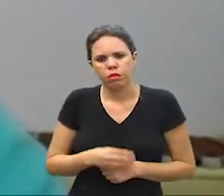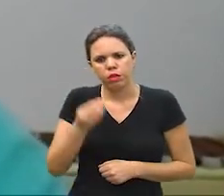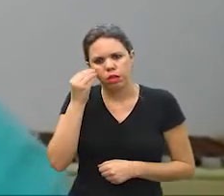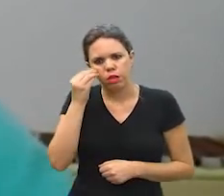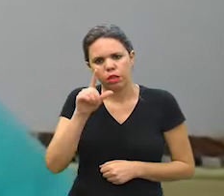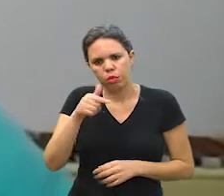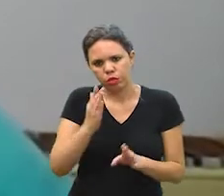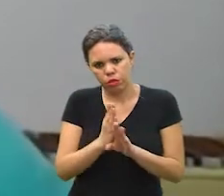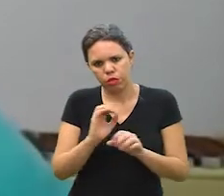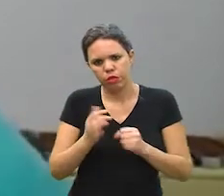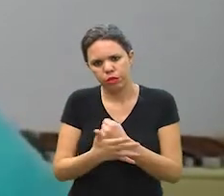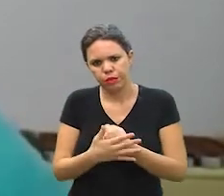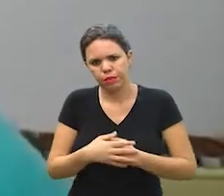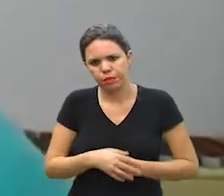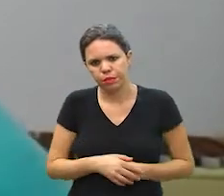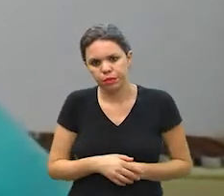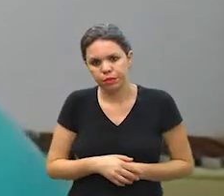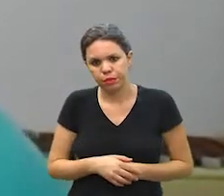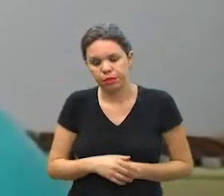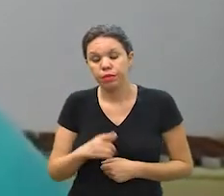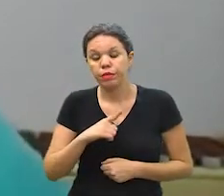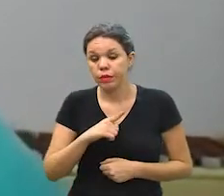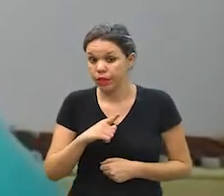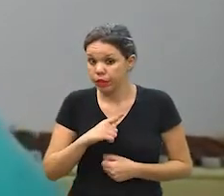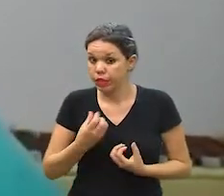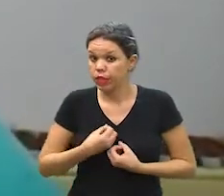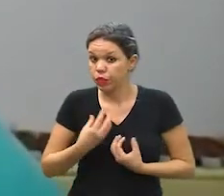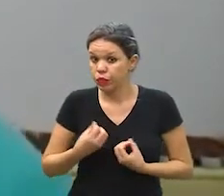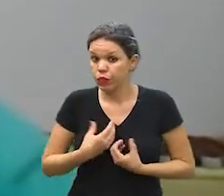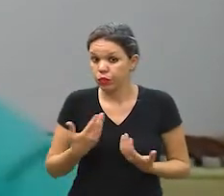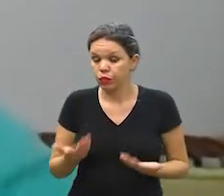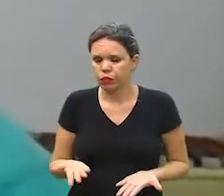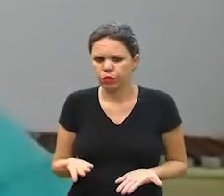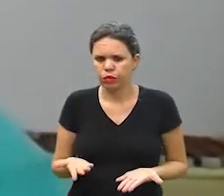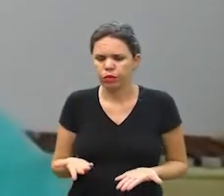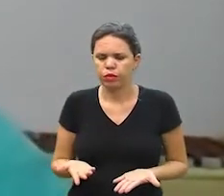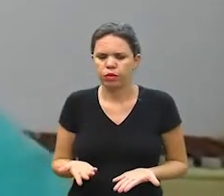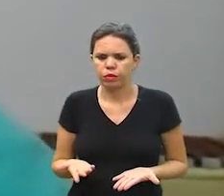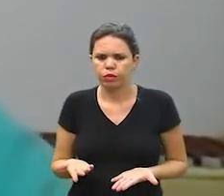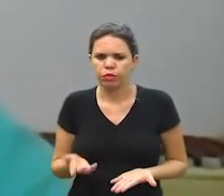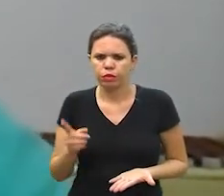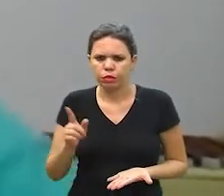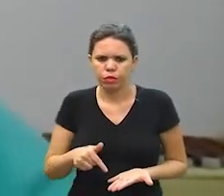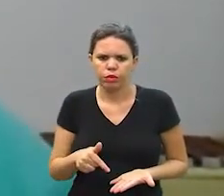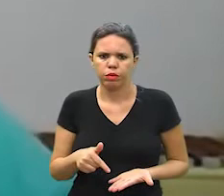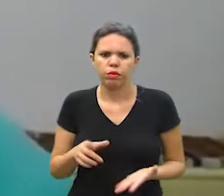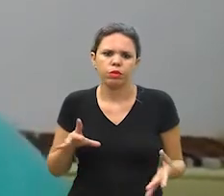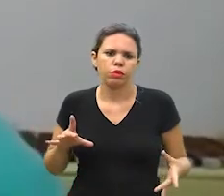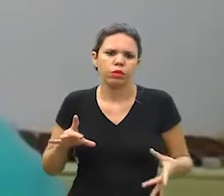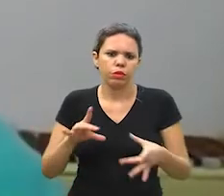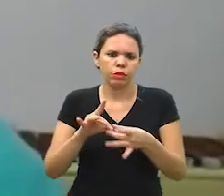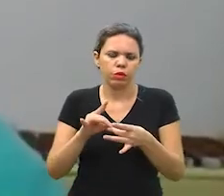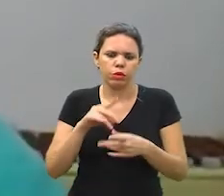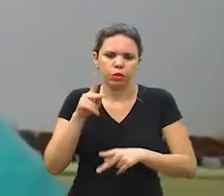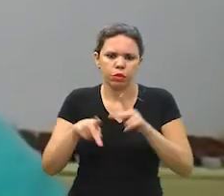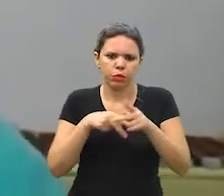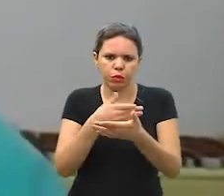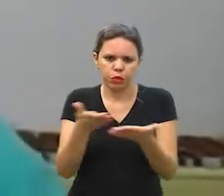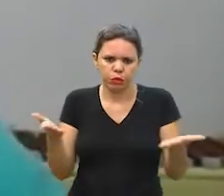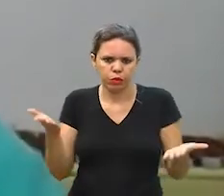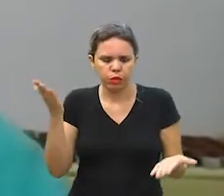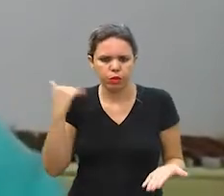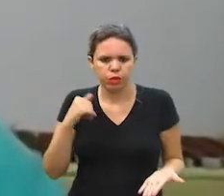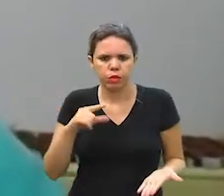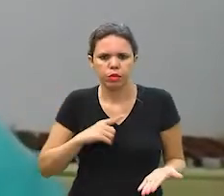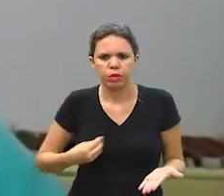testado e detectado com a Covid, que tenha informação, que essa informação seja veiculada para que as pessoas,